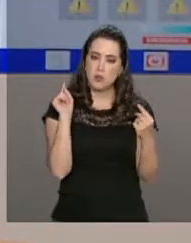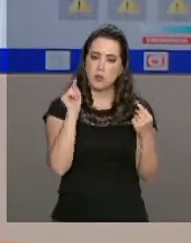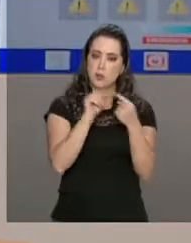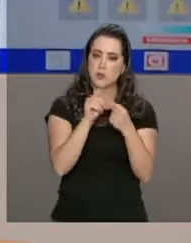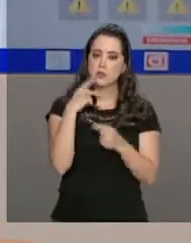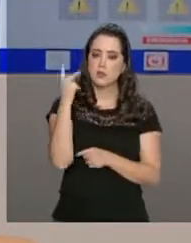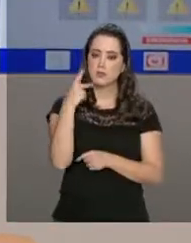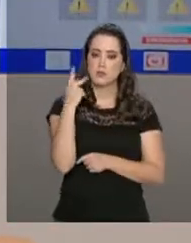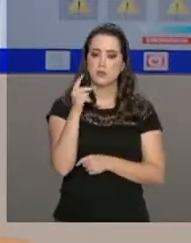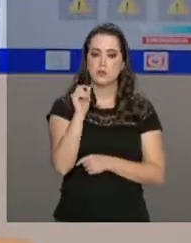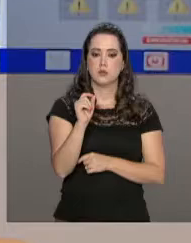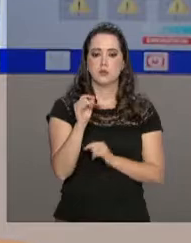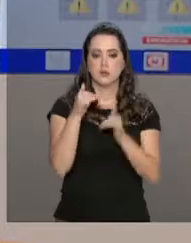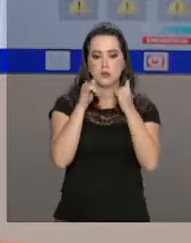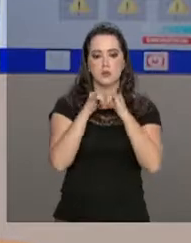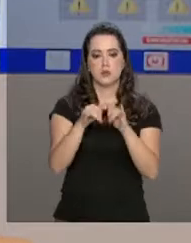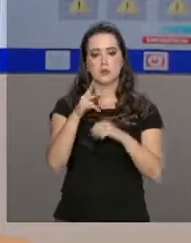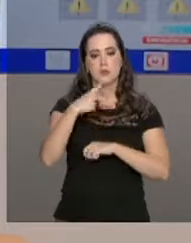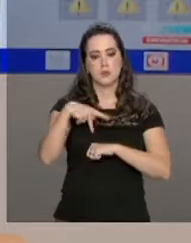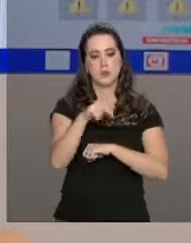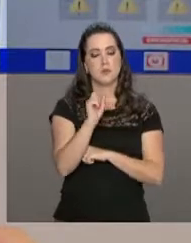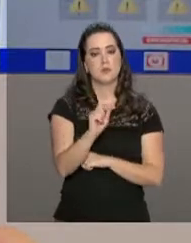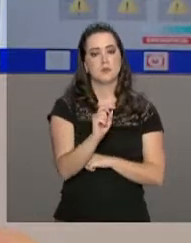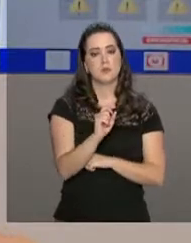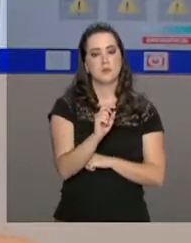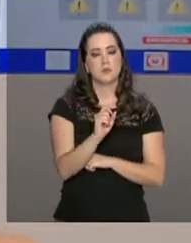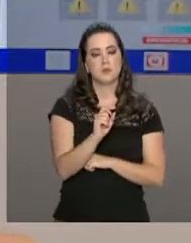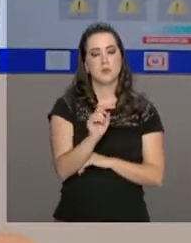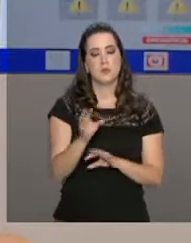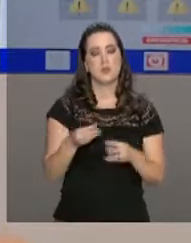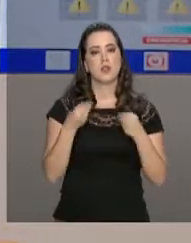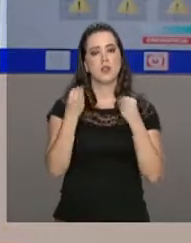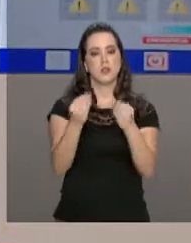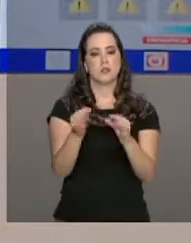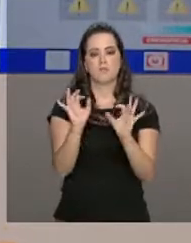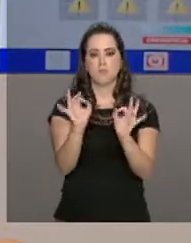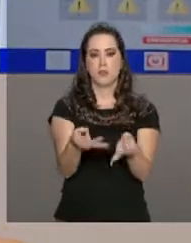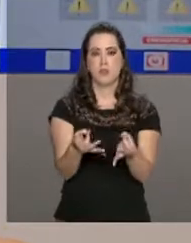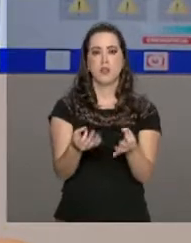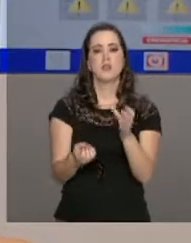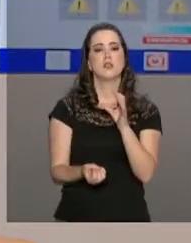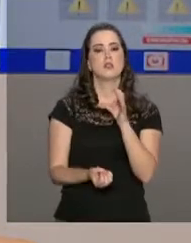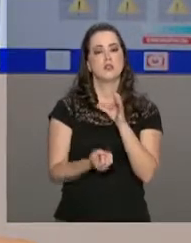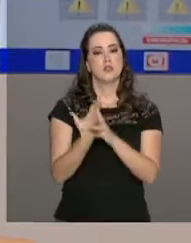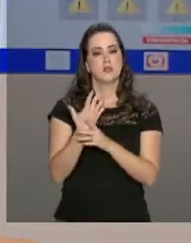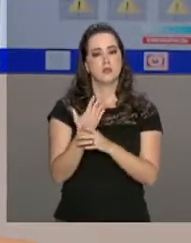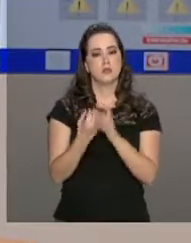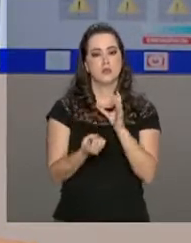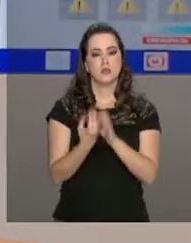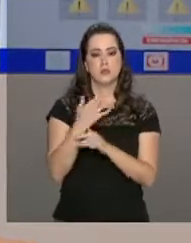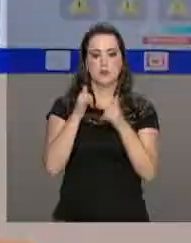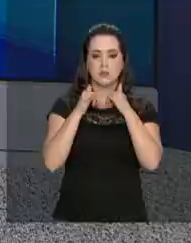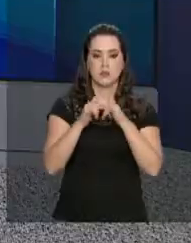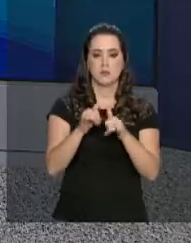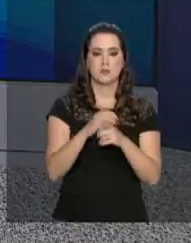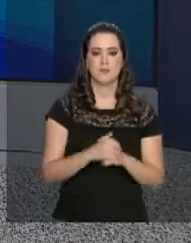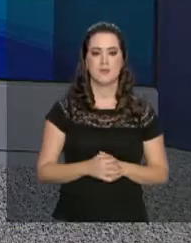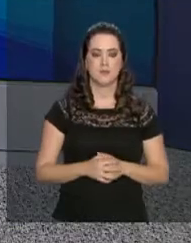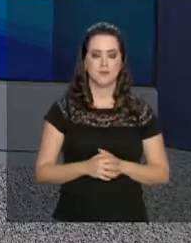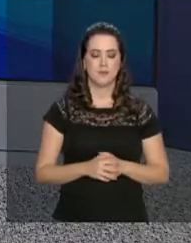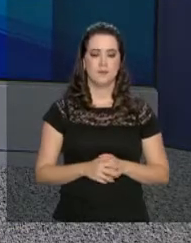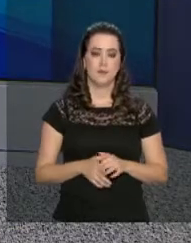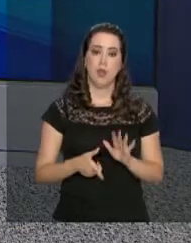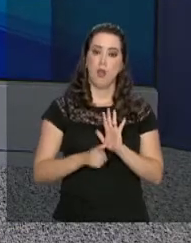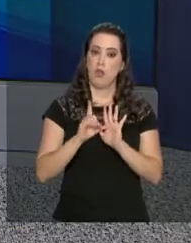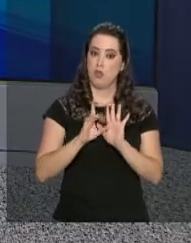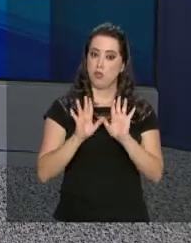da política energética do país, que é garantir a robustez no fornecimento da energia.